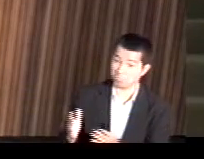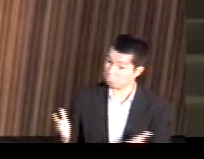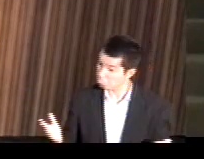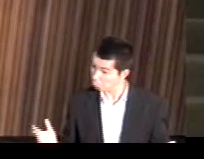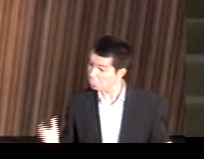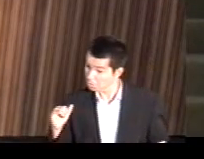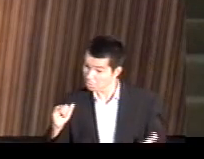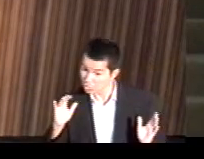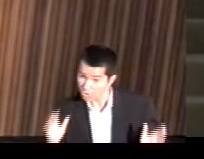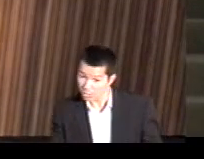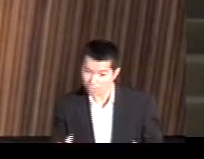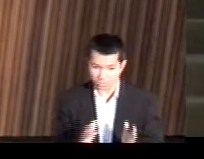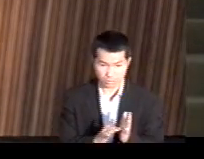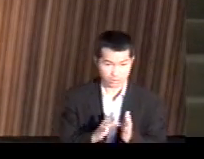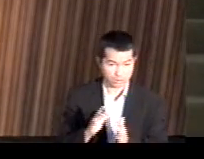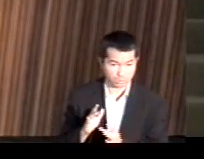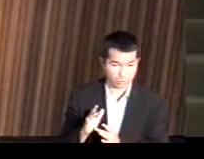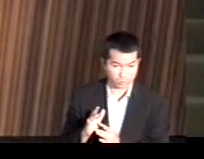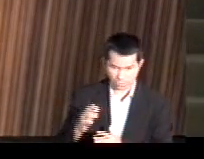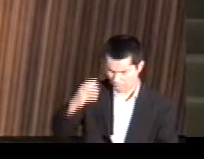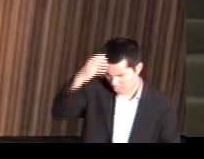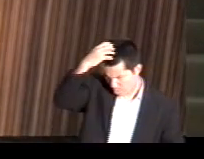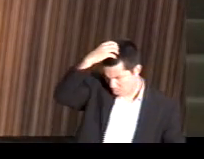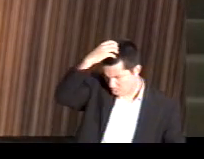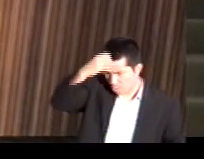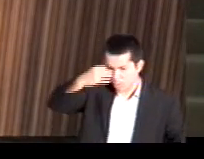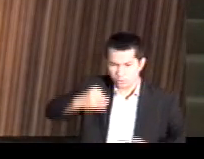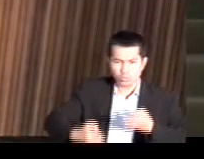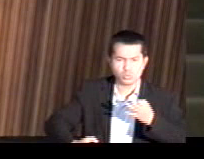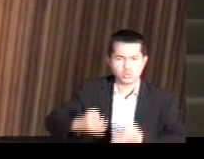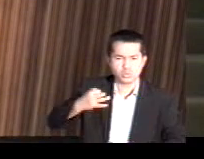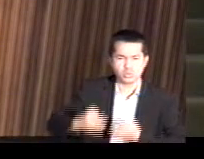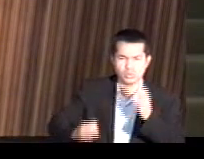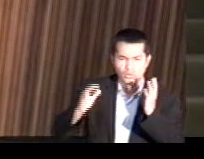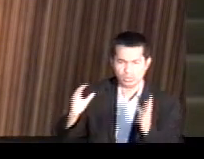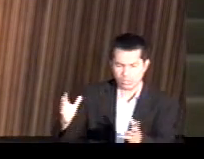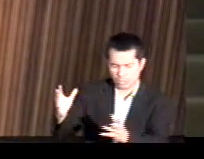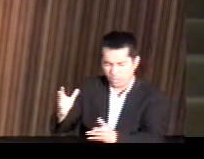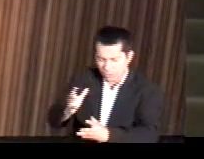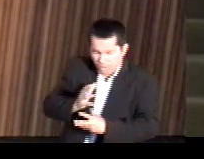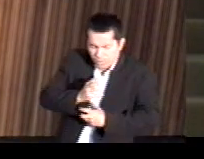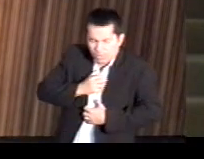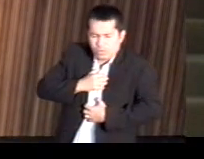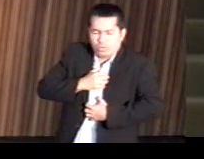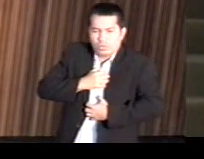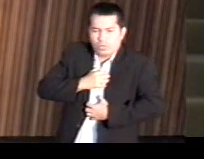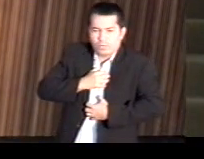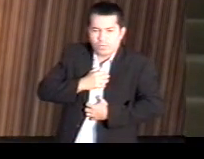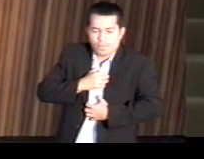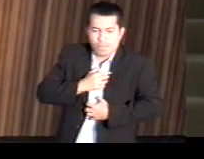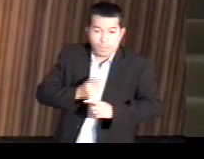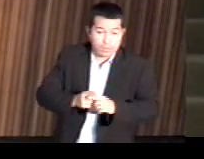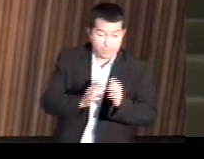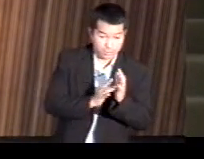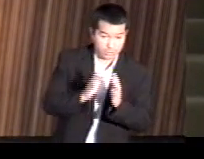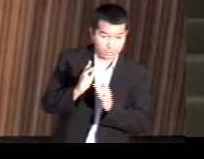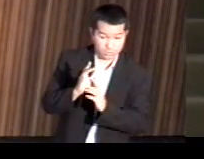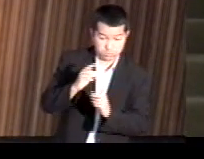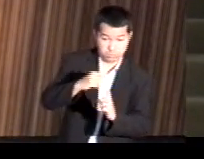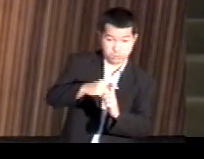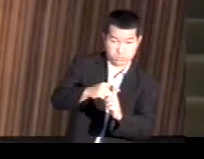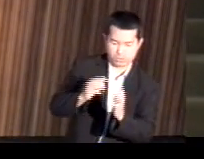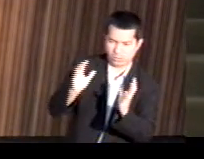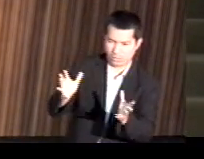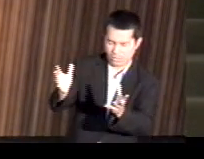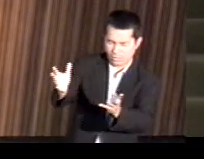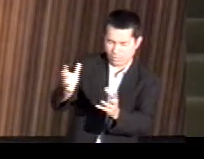da Justiça, que foi feita e realizada por nós na cruz, eu me apropriar